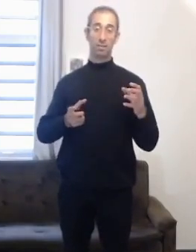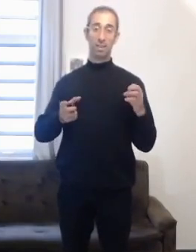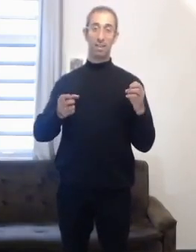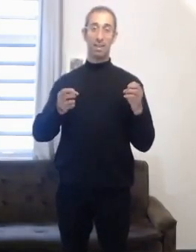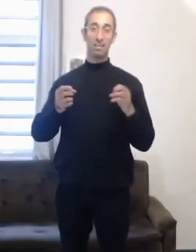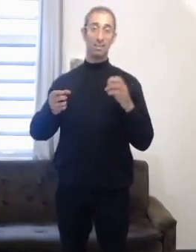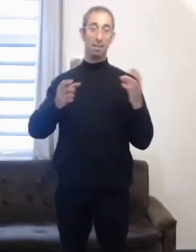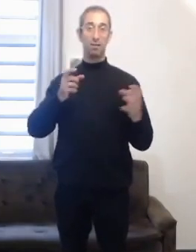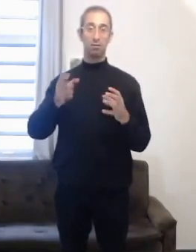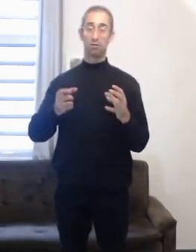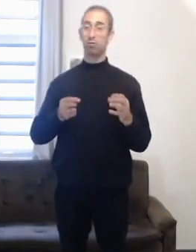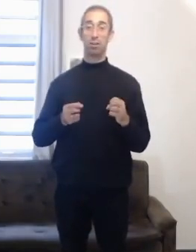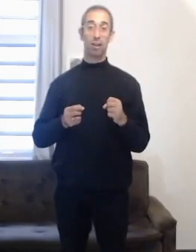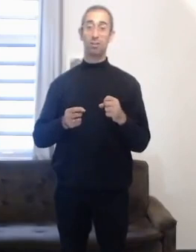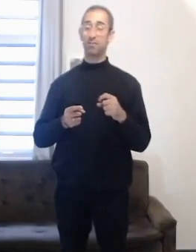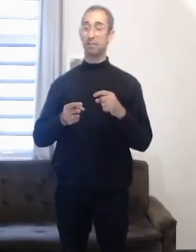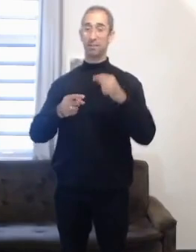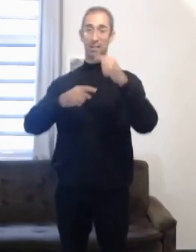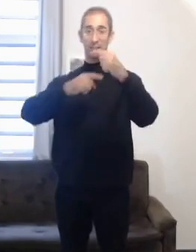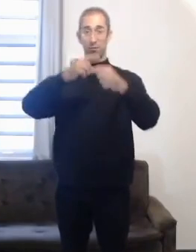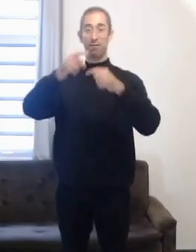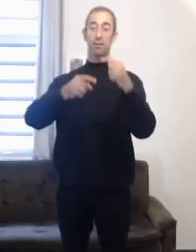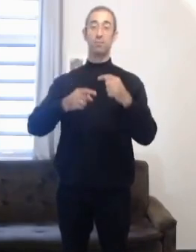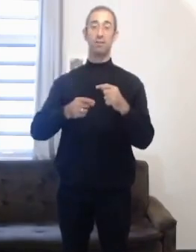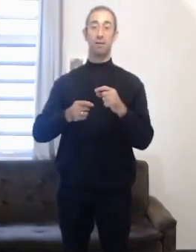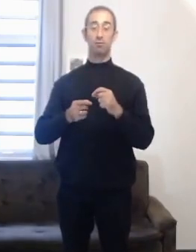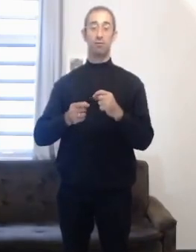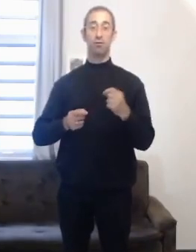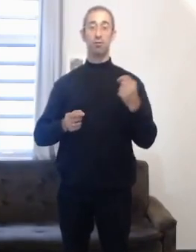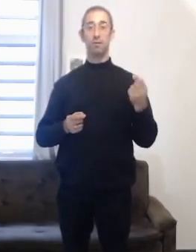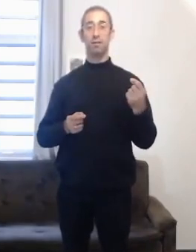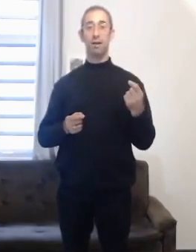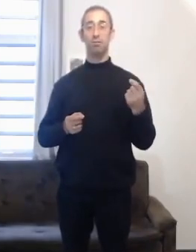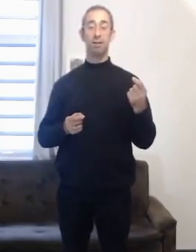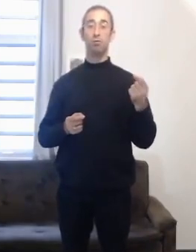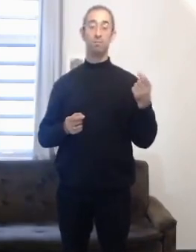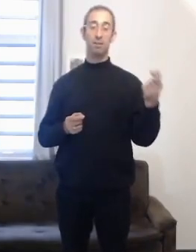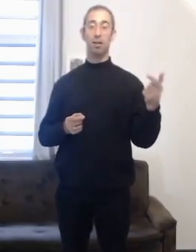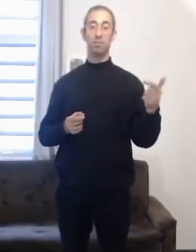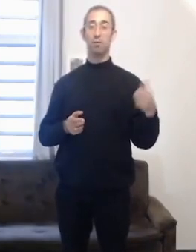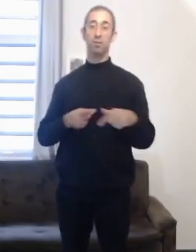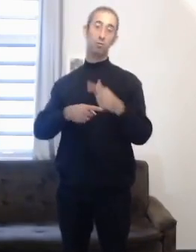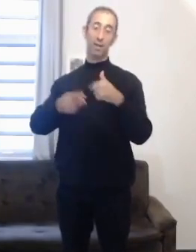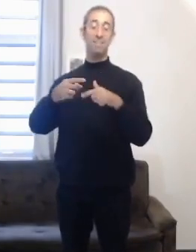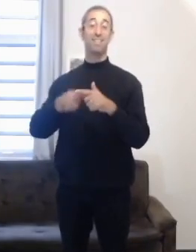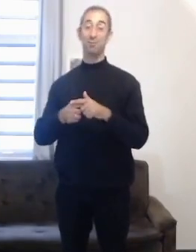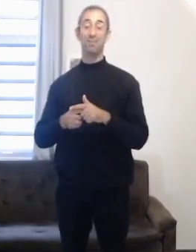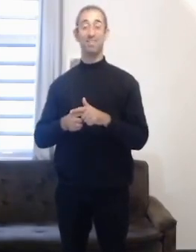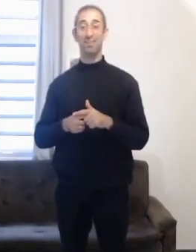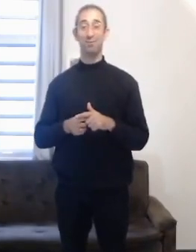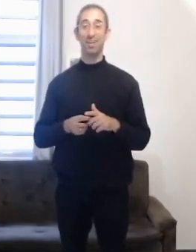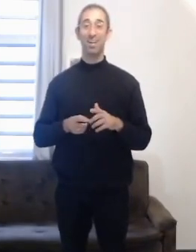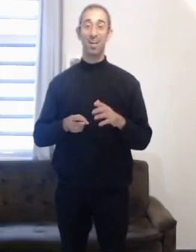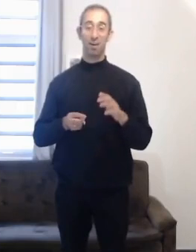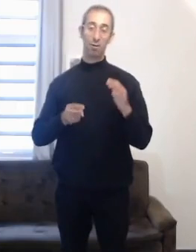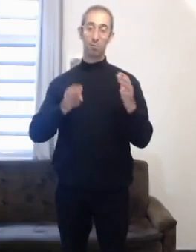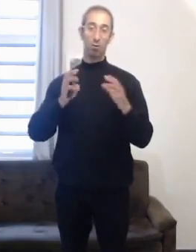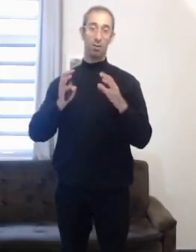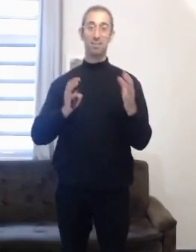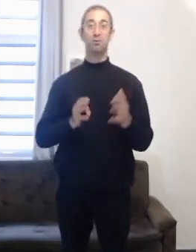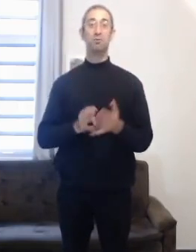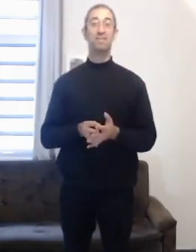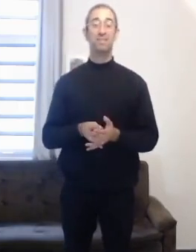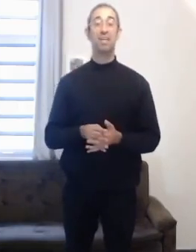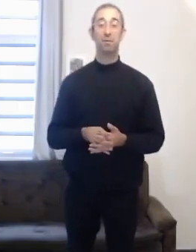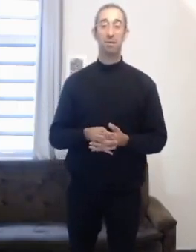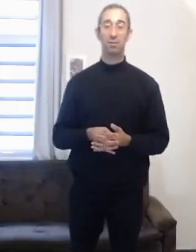Então, pode ser que nem sempre as coisas são necessárias. Às vezes pode ser até o inverso, pode ser que a pessoa foi no hospital e aí no hospital ela pegou uma doença e adoeceu. Eu